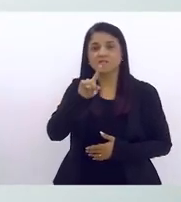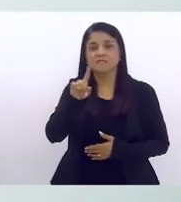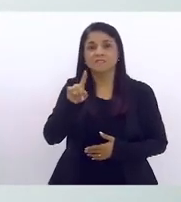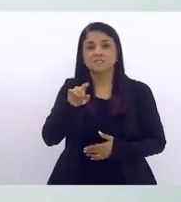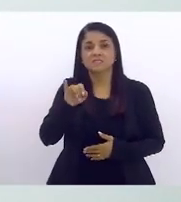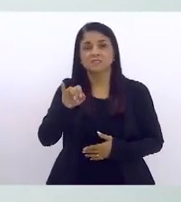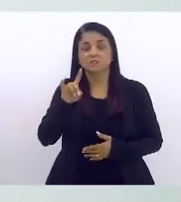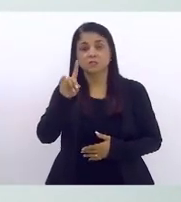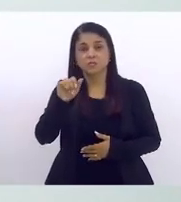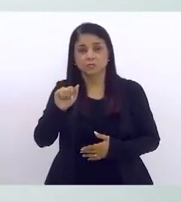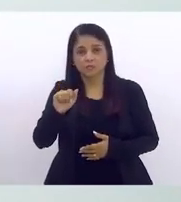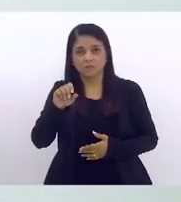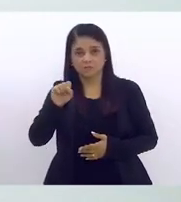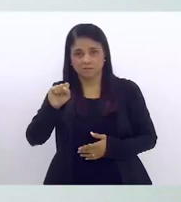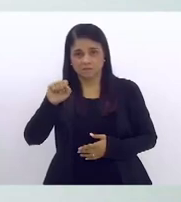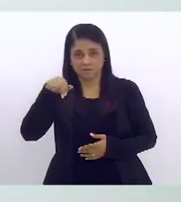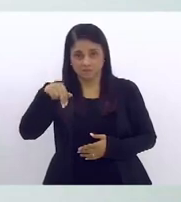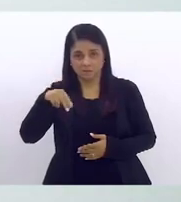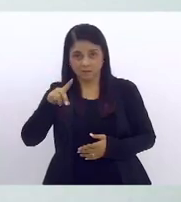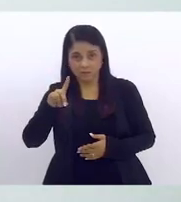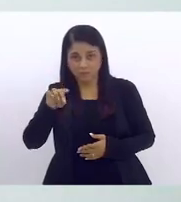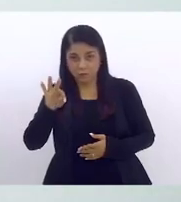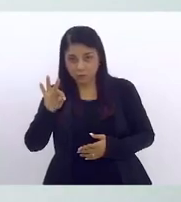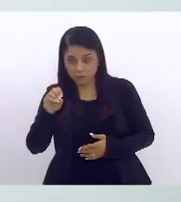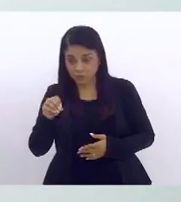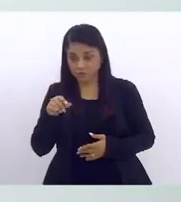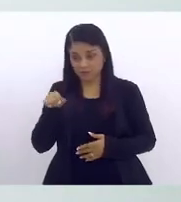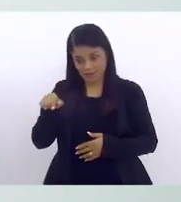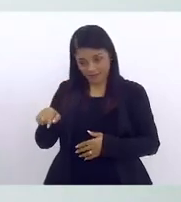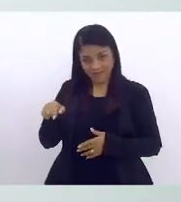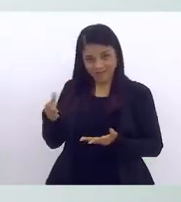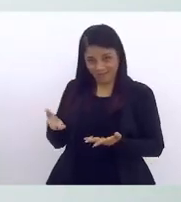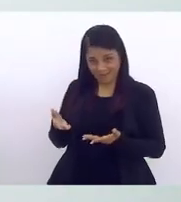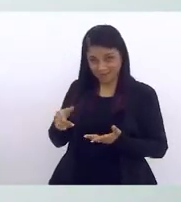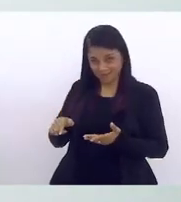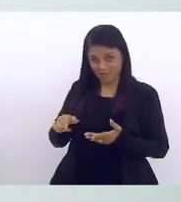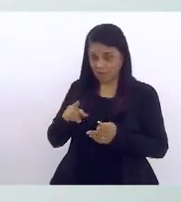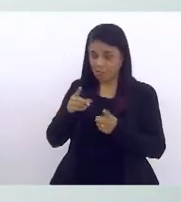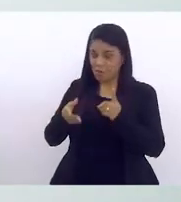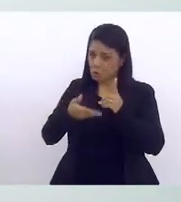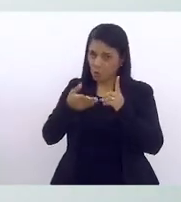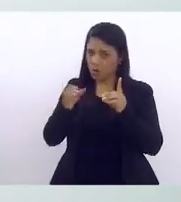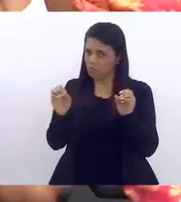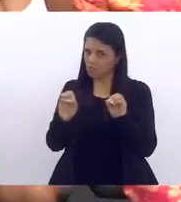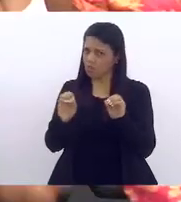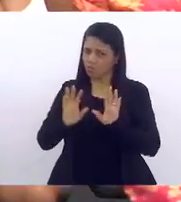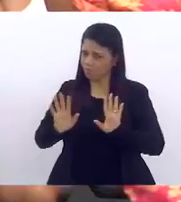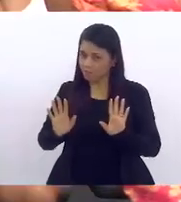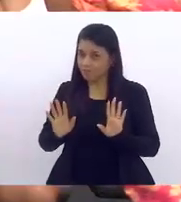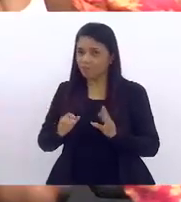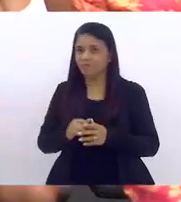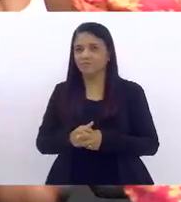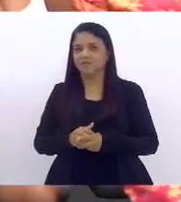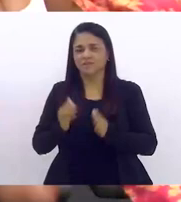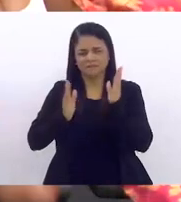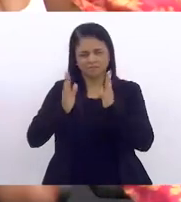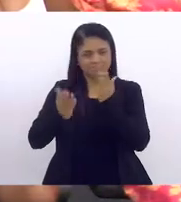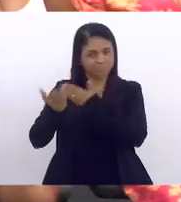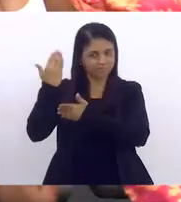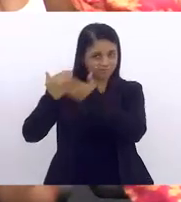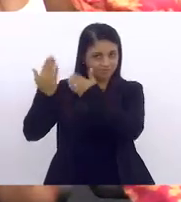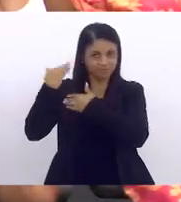Santos. E que está aqui. E ela não era doula à época. E